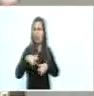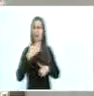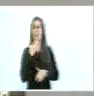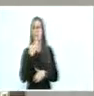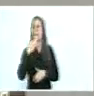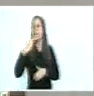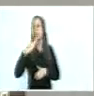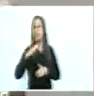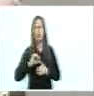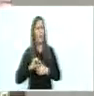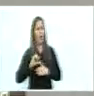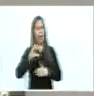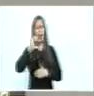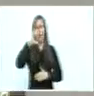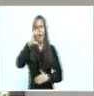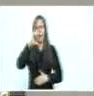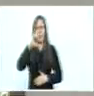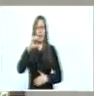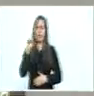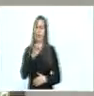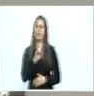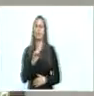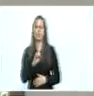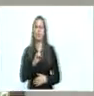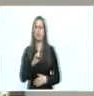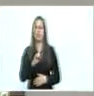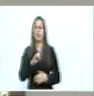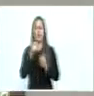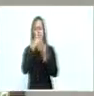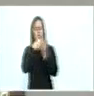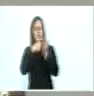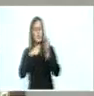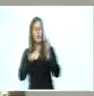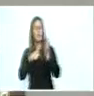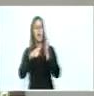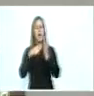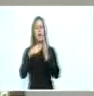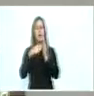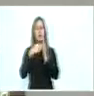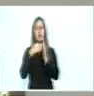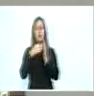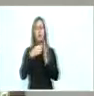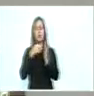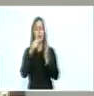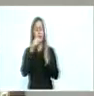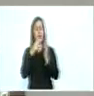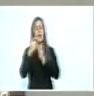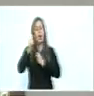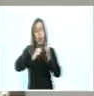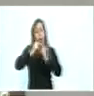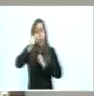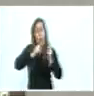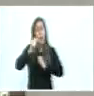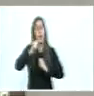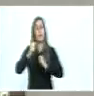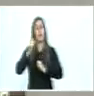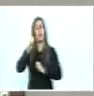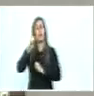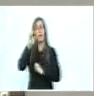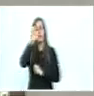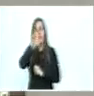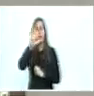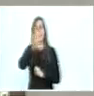que no final da correspondência ao governador, fala das questões econômicas que o Estado de Minas Gerais está